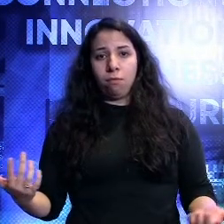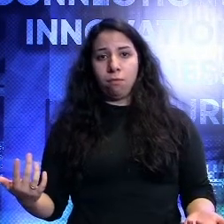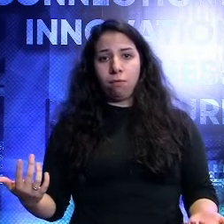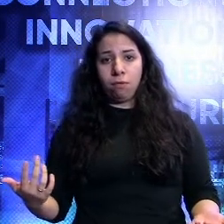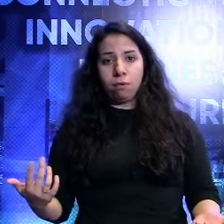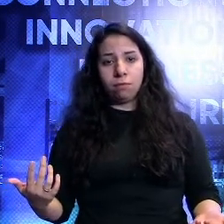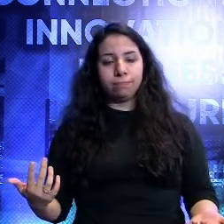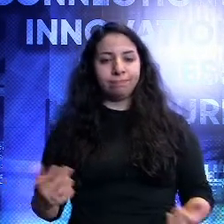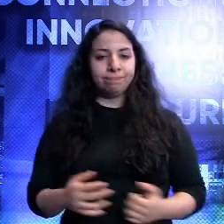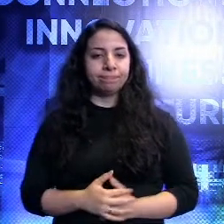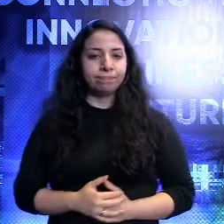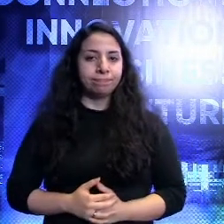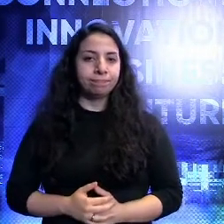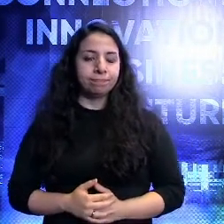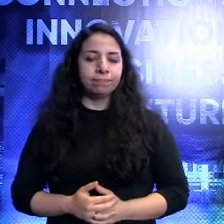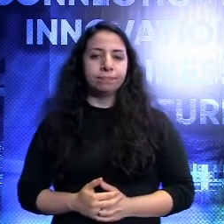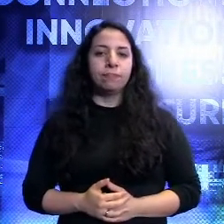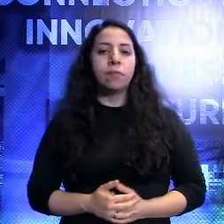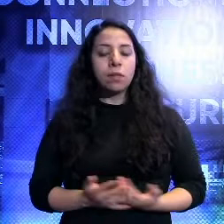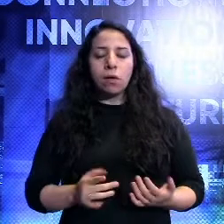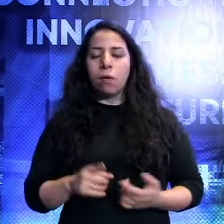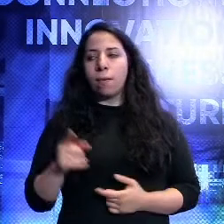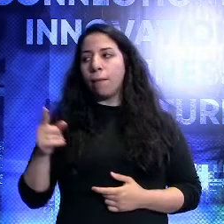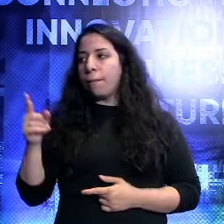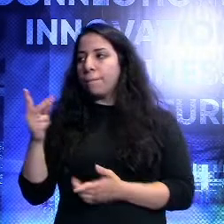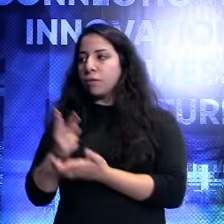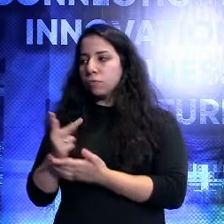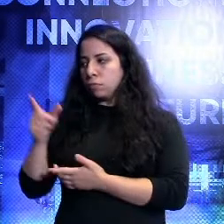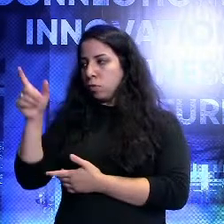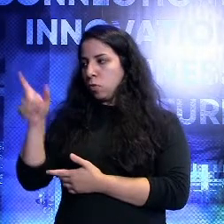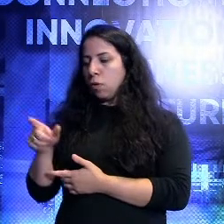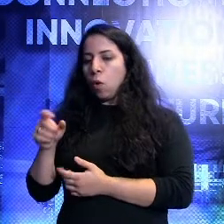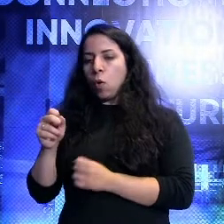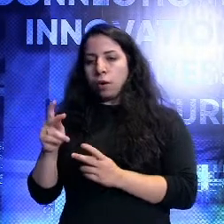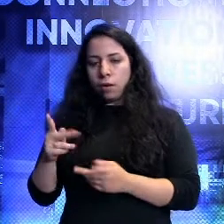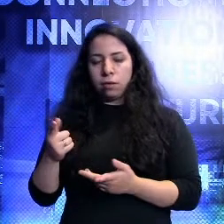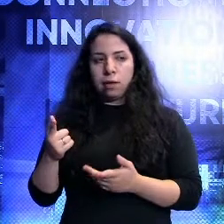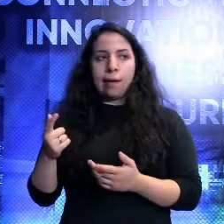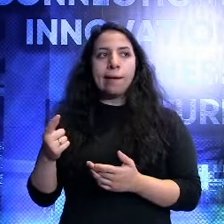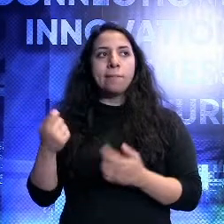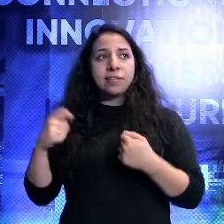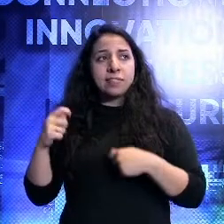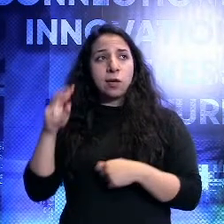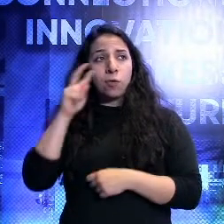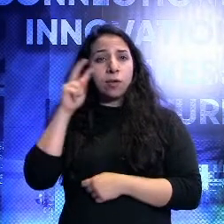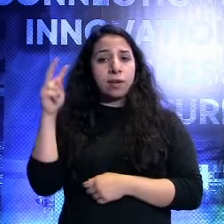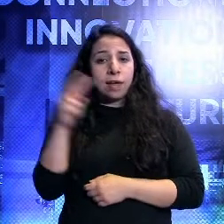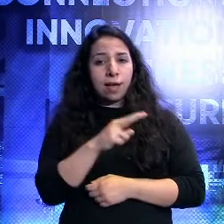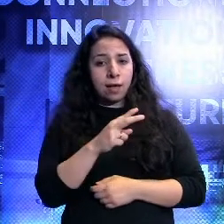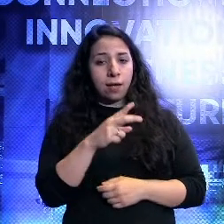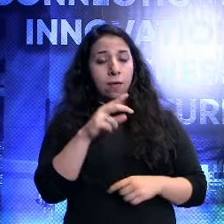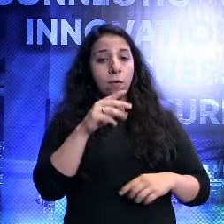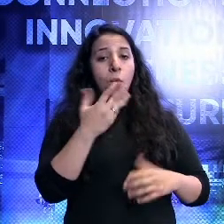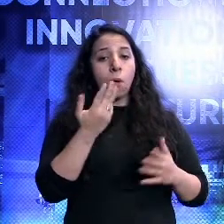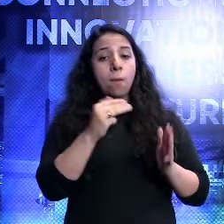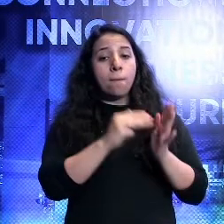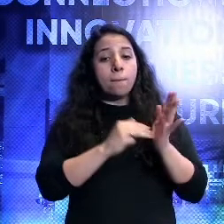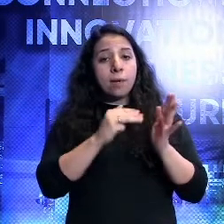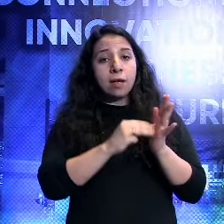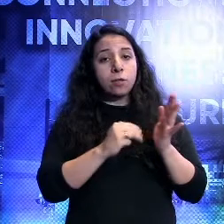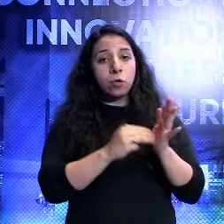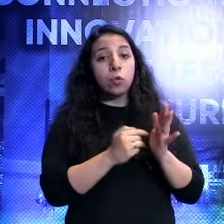Esse mesmo cara ele vai dizer o seguinte, então a gente tem que olhar para os métodos quantitativos, né? E aí ele cataloga quais são os mais